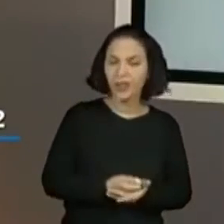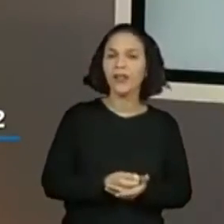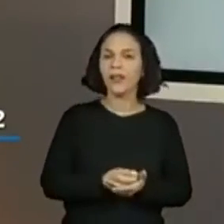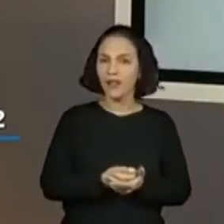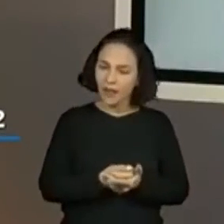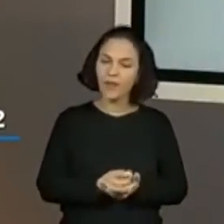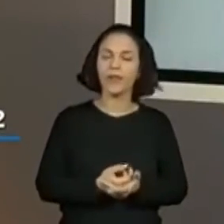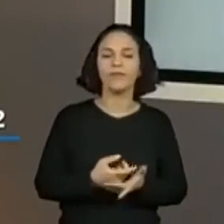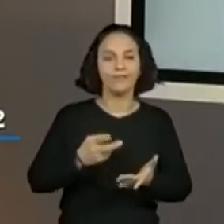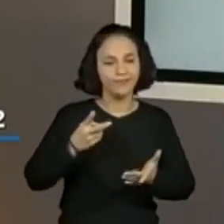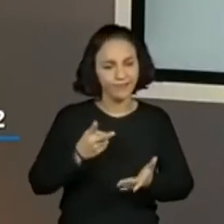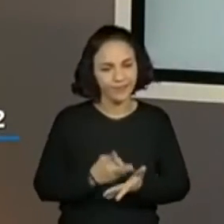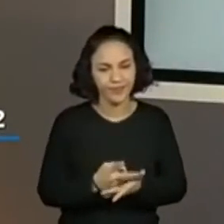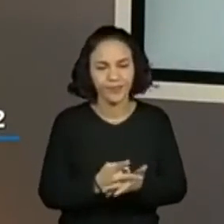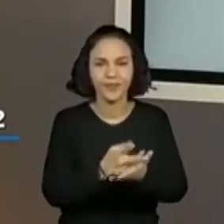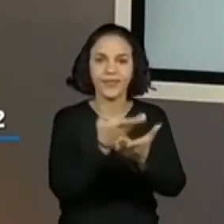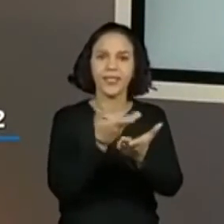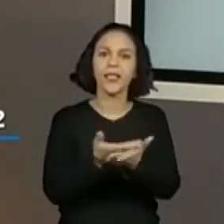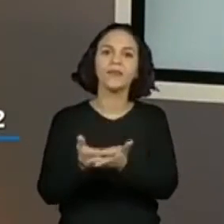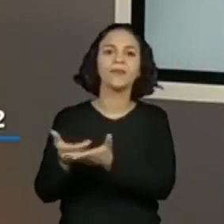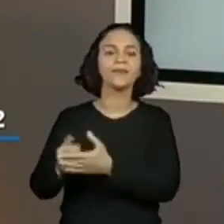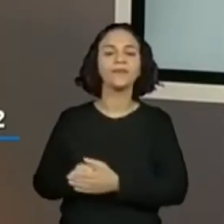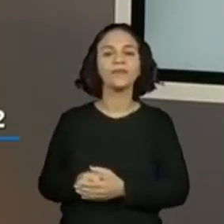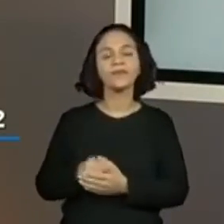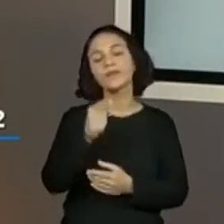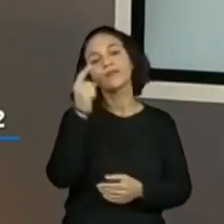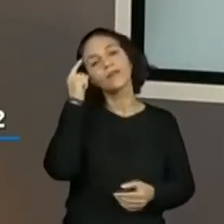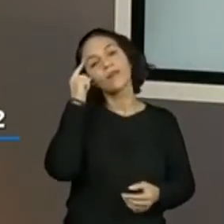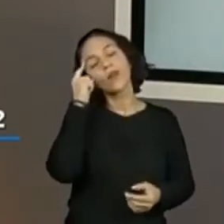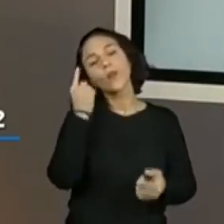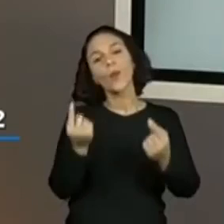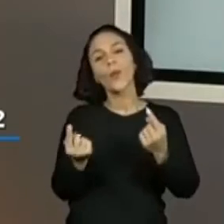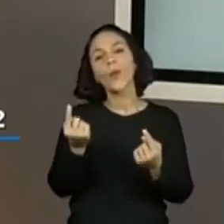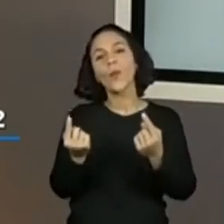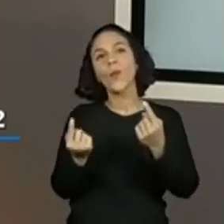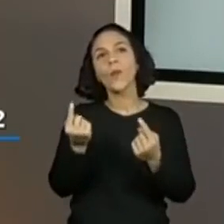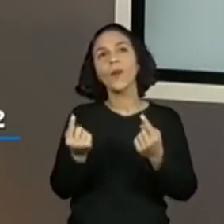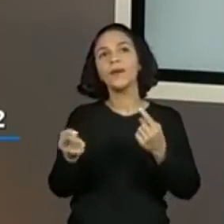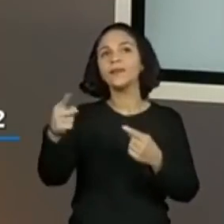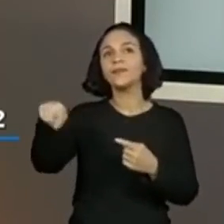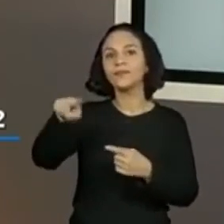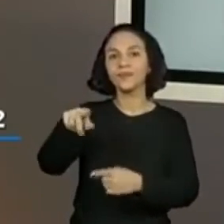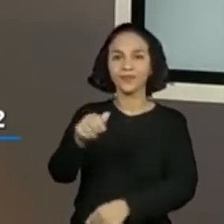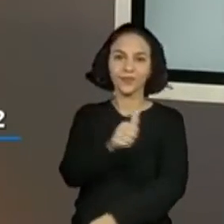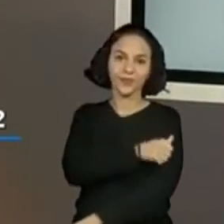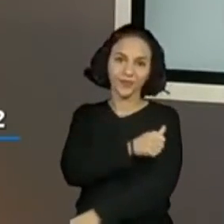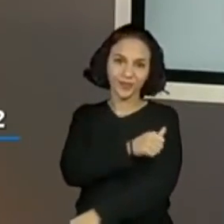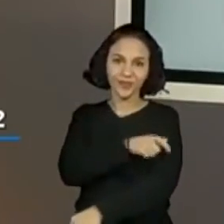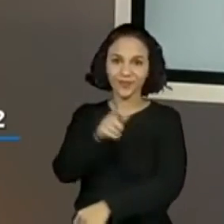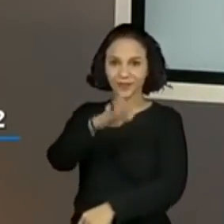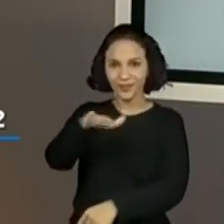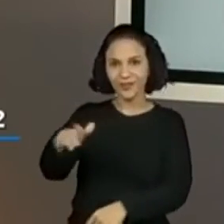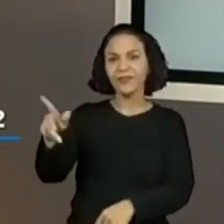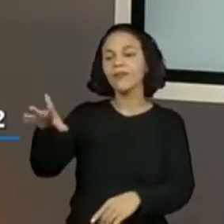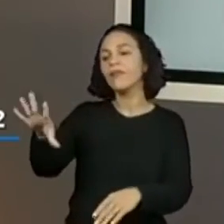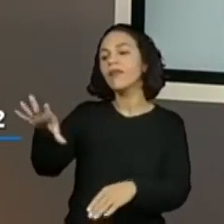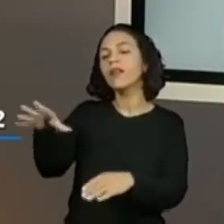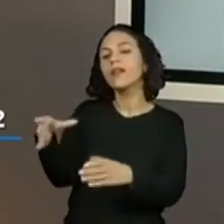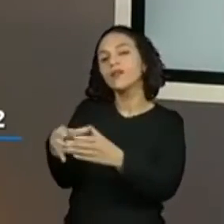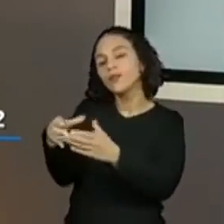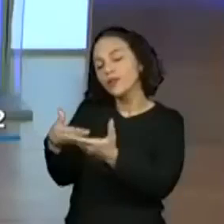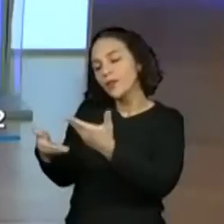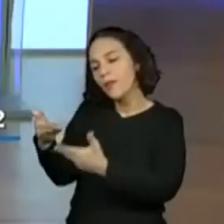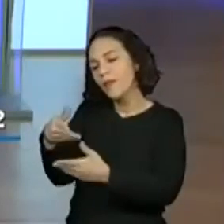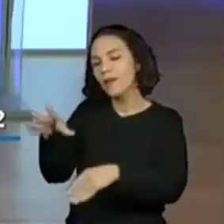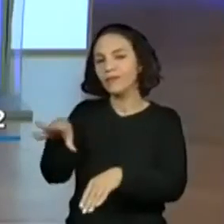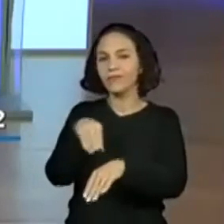vai dar continuidade à nossa aula. Qual o final? Professores, por favor, tragam as sugestões dos seus alunos, né? Qual é o final, professora?